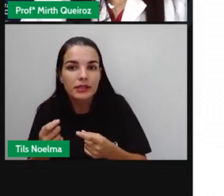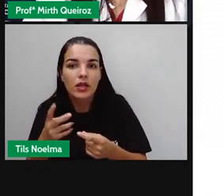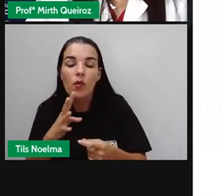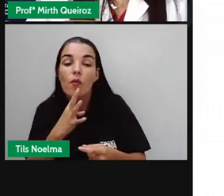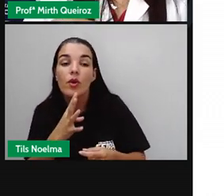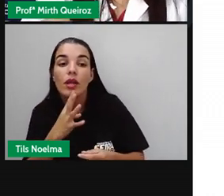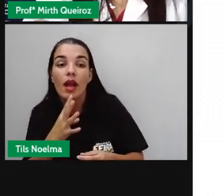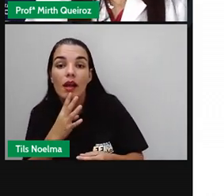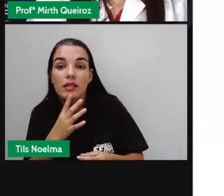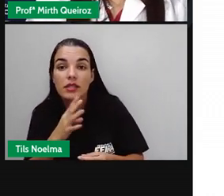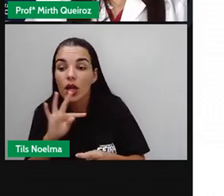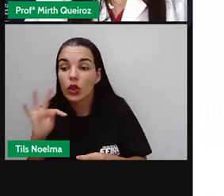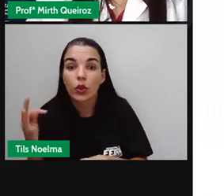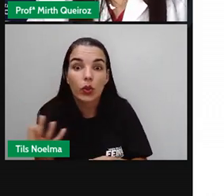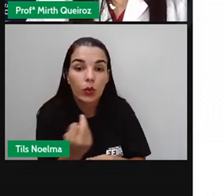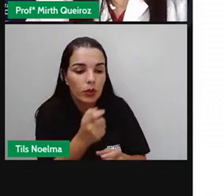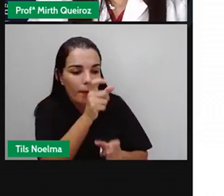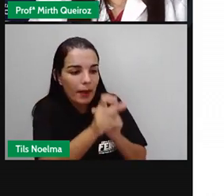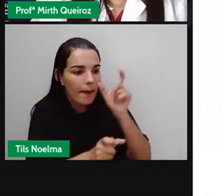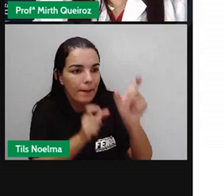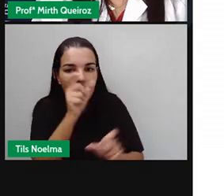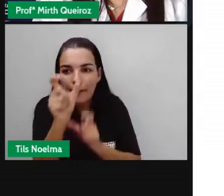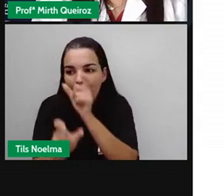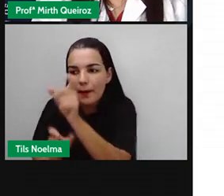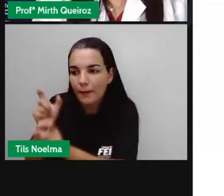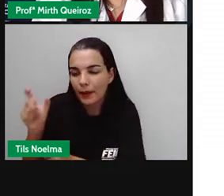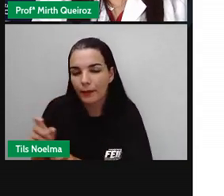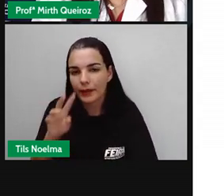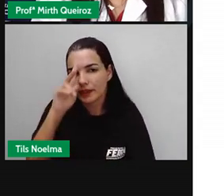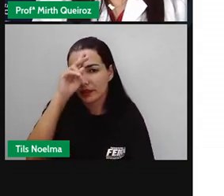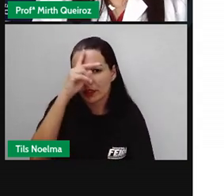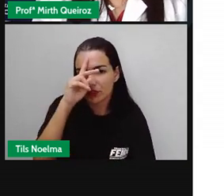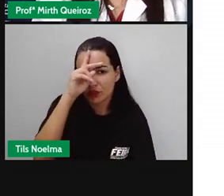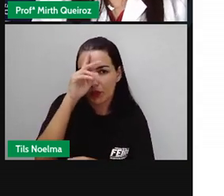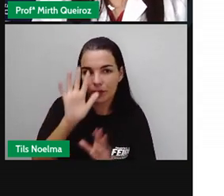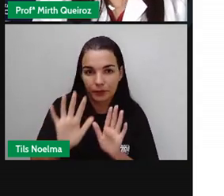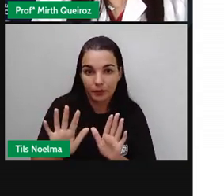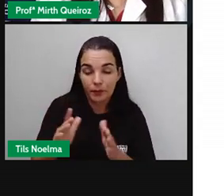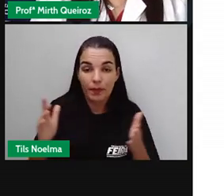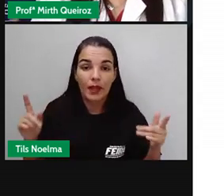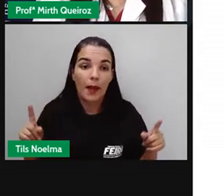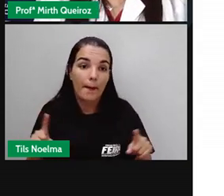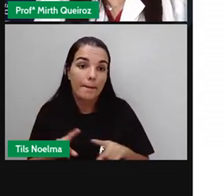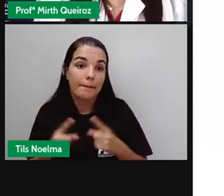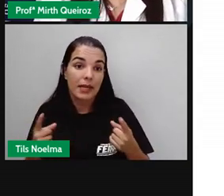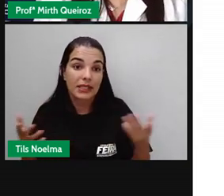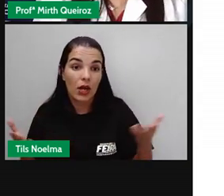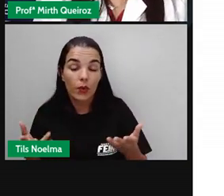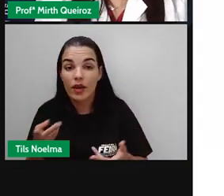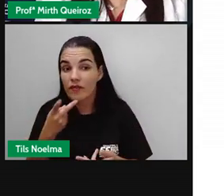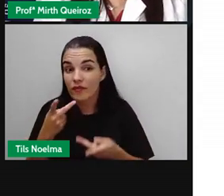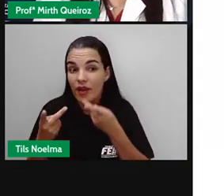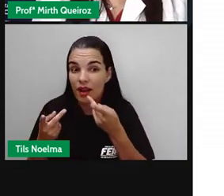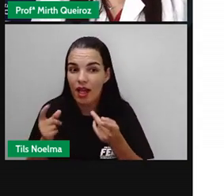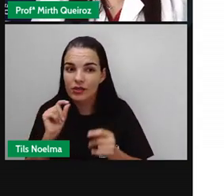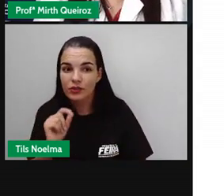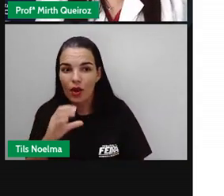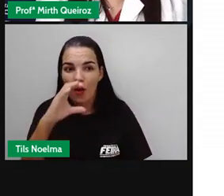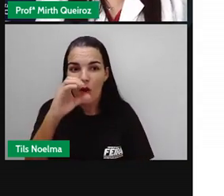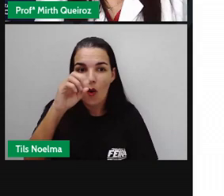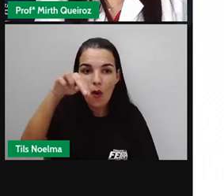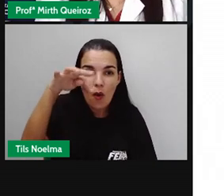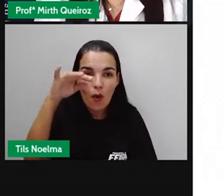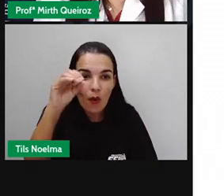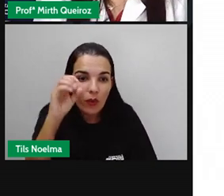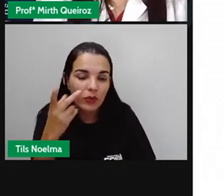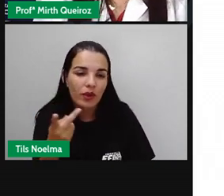ele conhece todos os personagens envolvidos ali na história. Mas como a gente vai falar sobre contos de